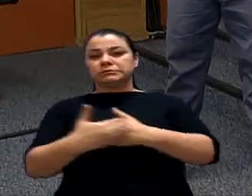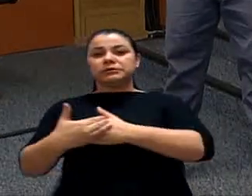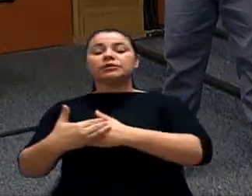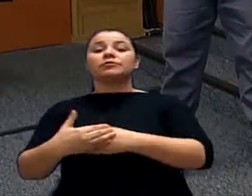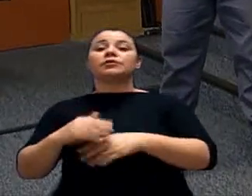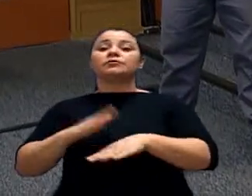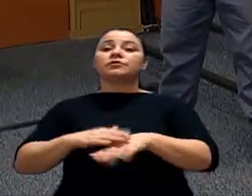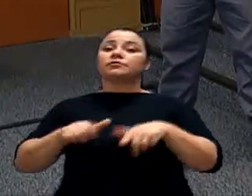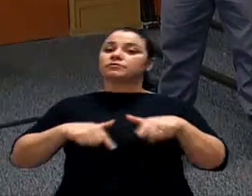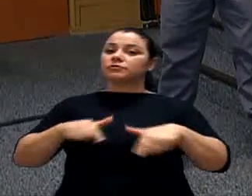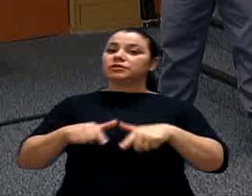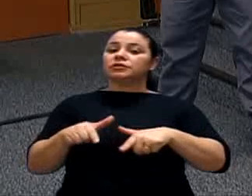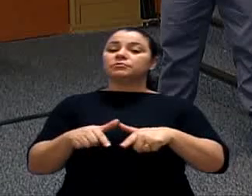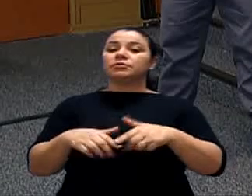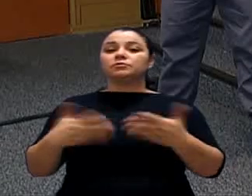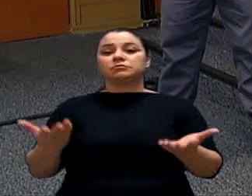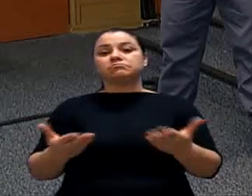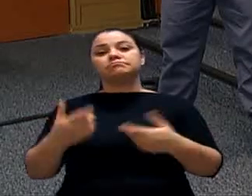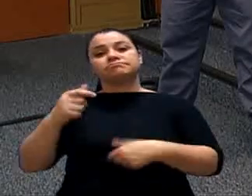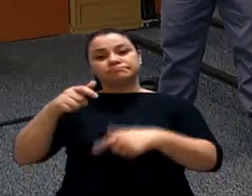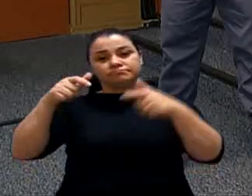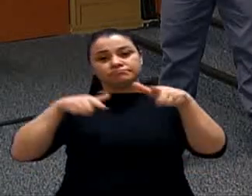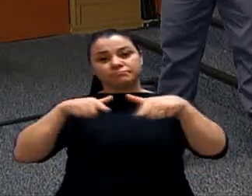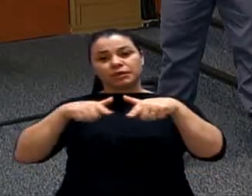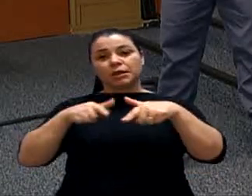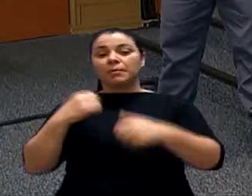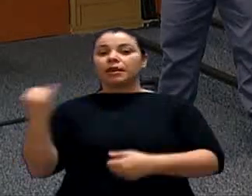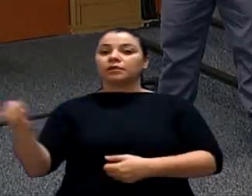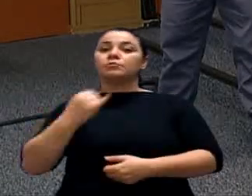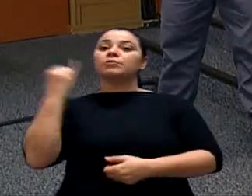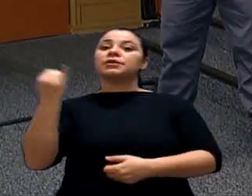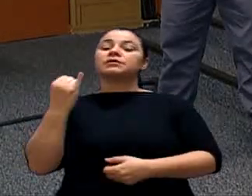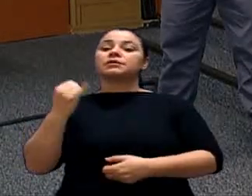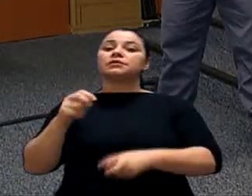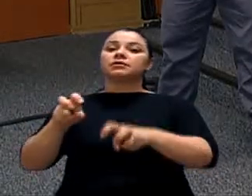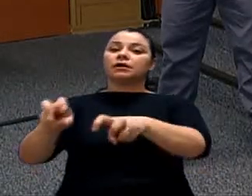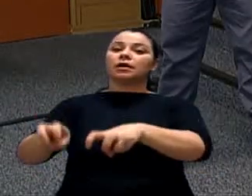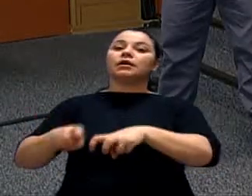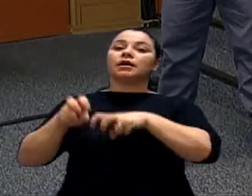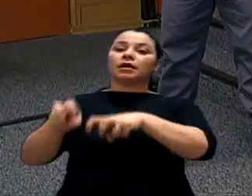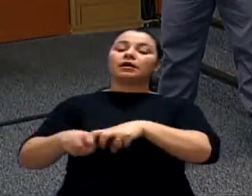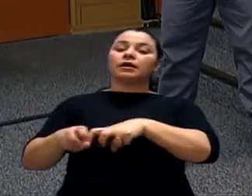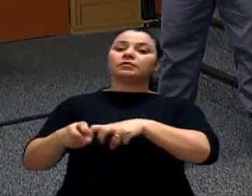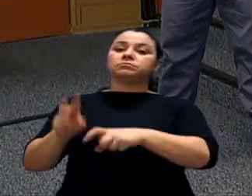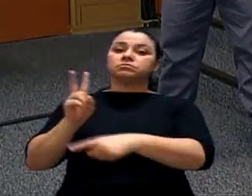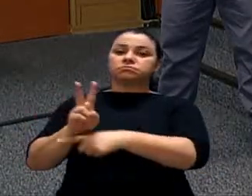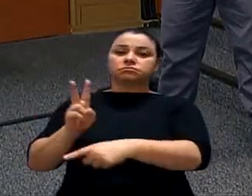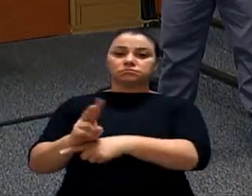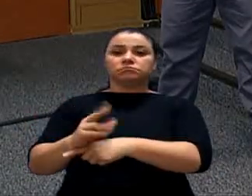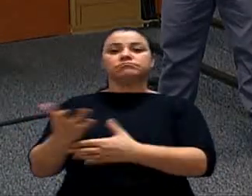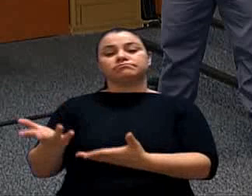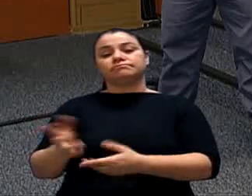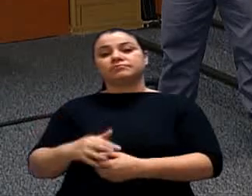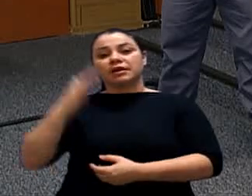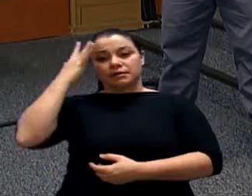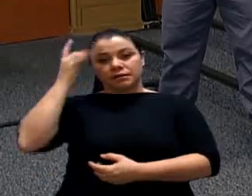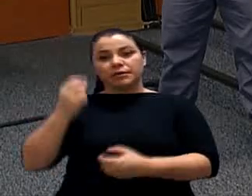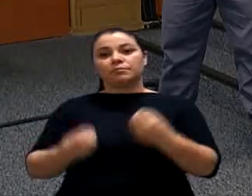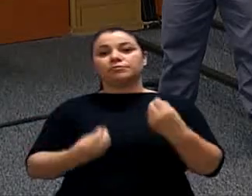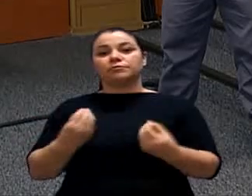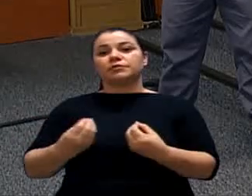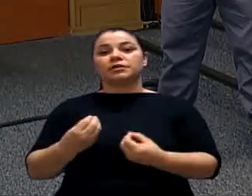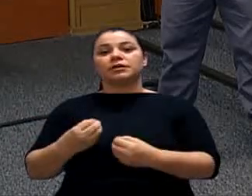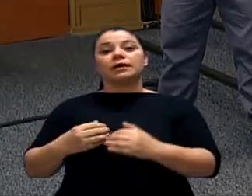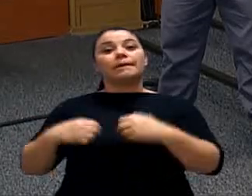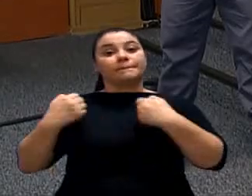vêm fazendo um trabalho, capitão, muito importante, que é com a Patrulha Rural. Essa Patrulha Rural, ela foi... sabemos que temos muito